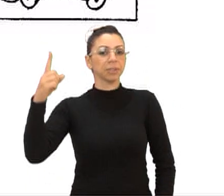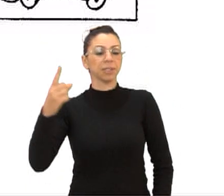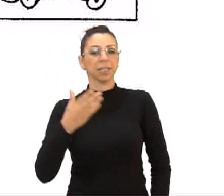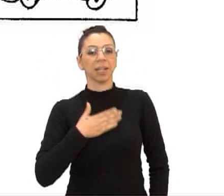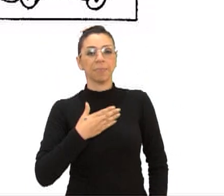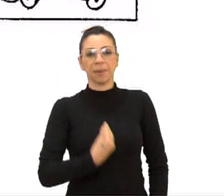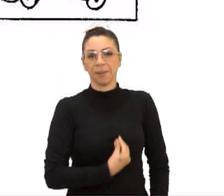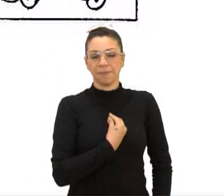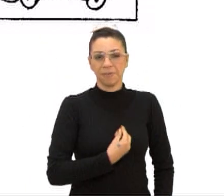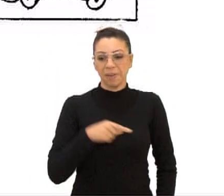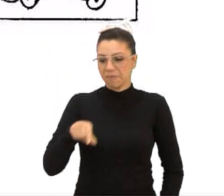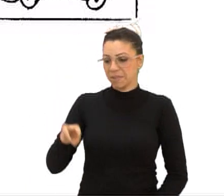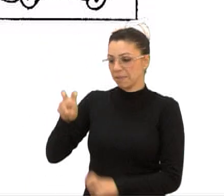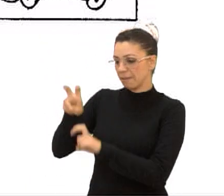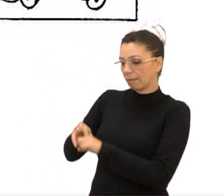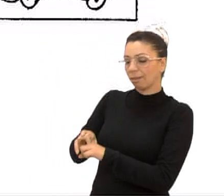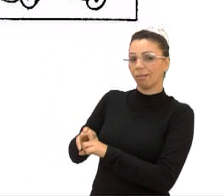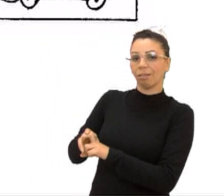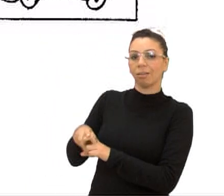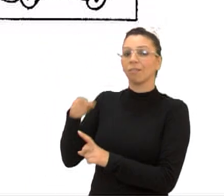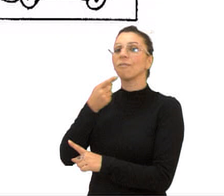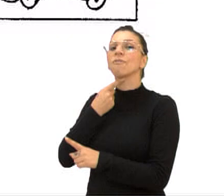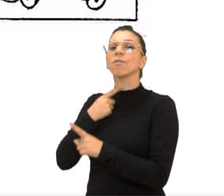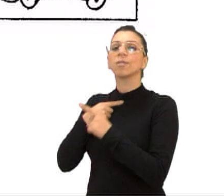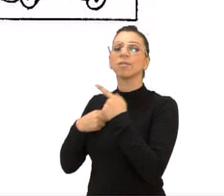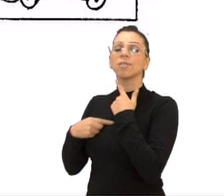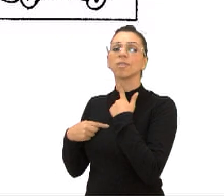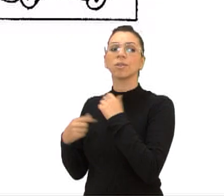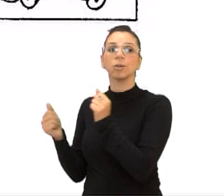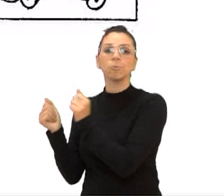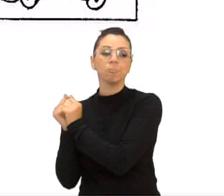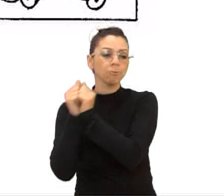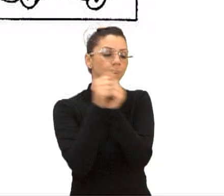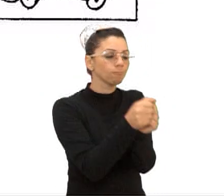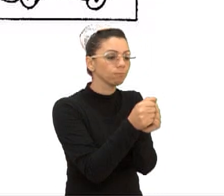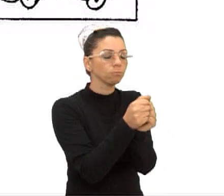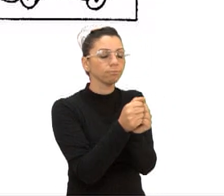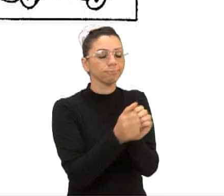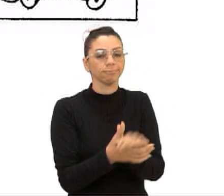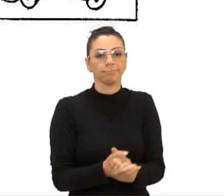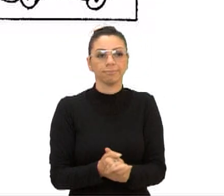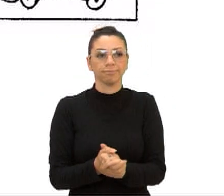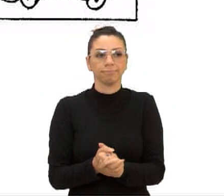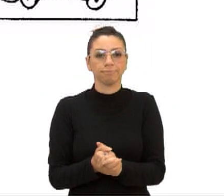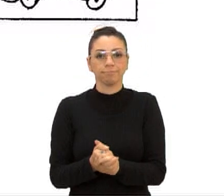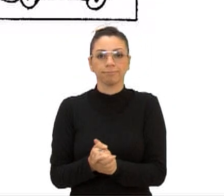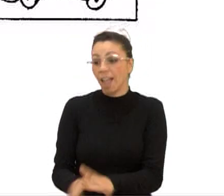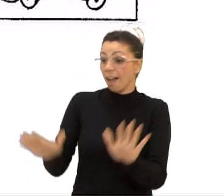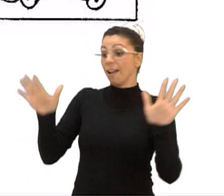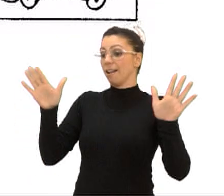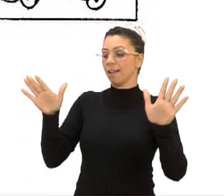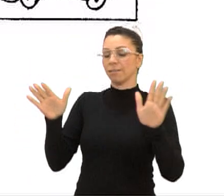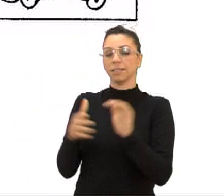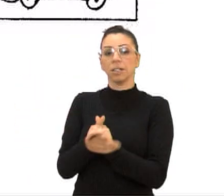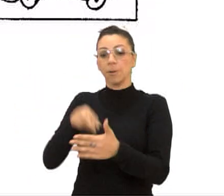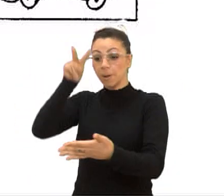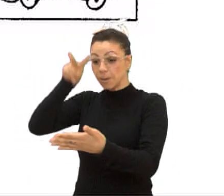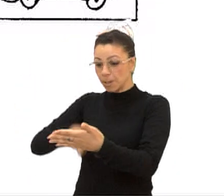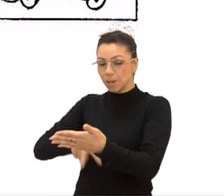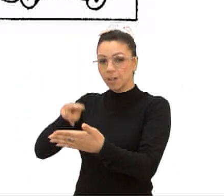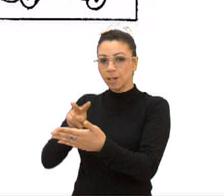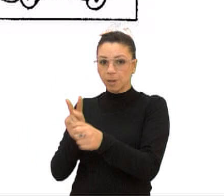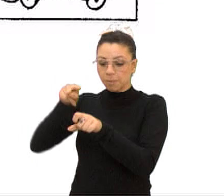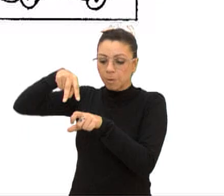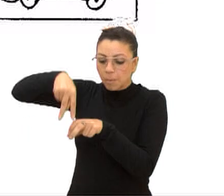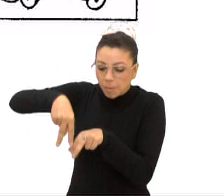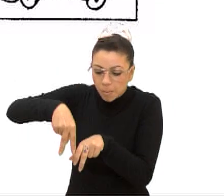fica sentado aí, desejando ter ido com... Ai! Aí, vou só dar uma lida sobre os seus ombros,